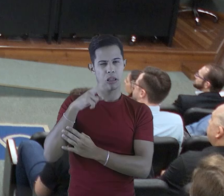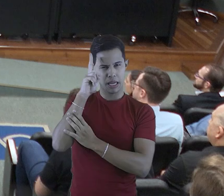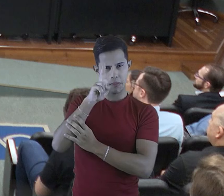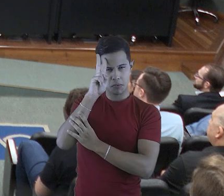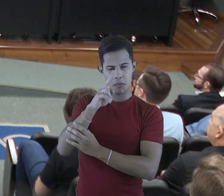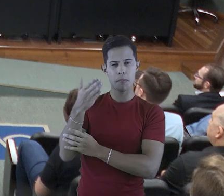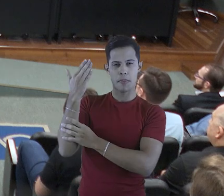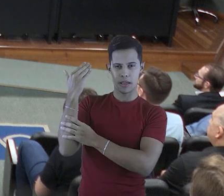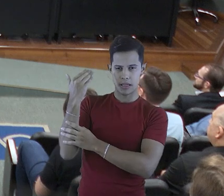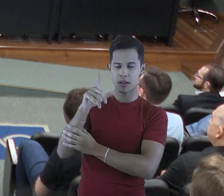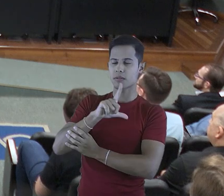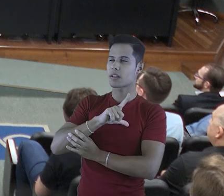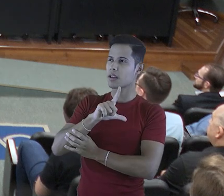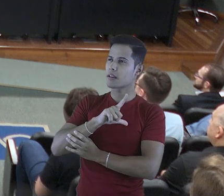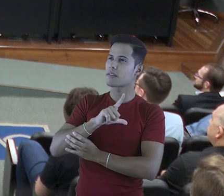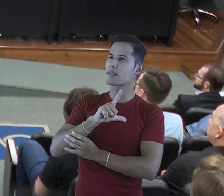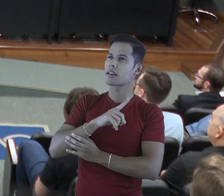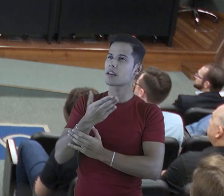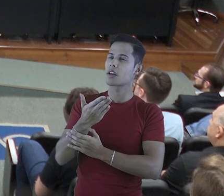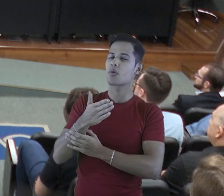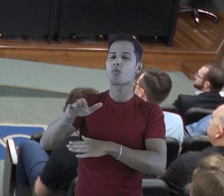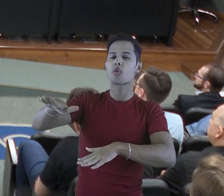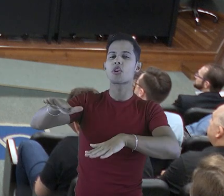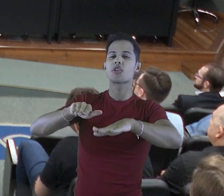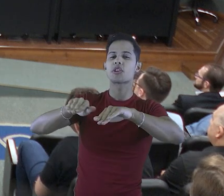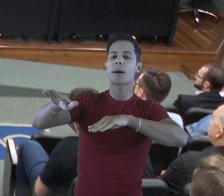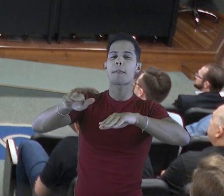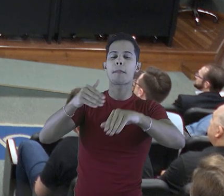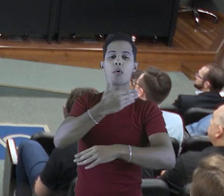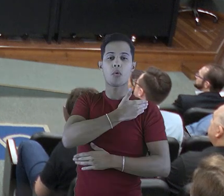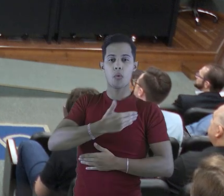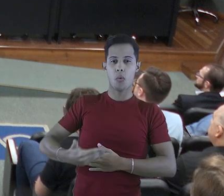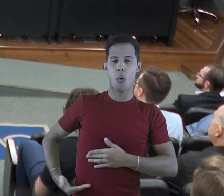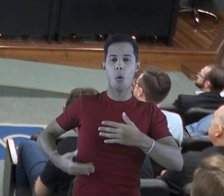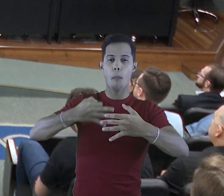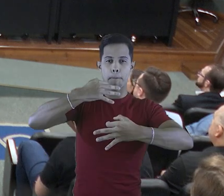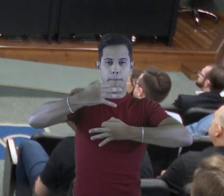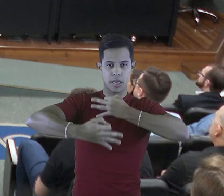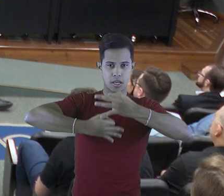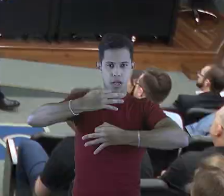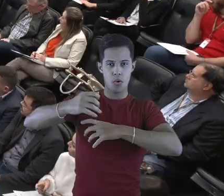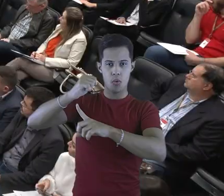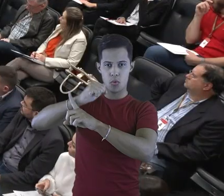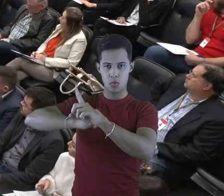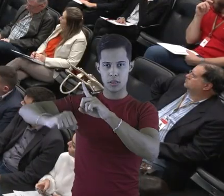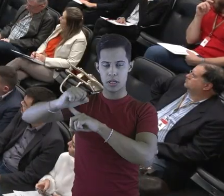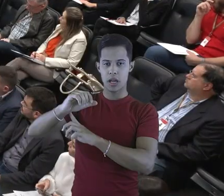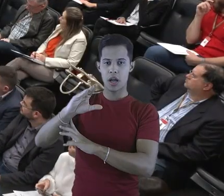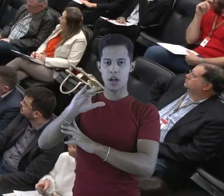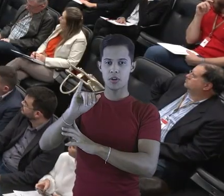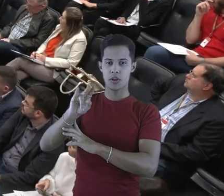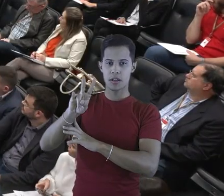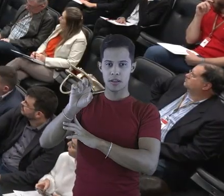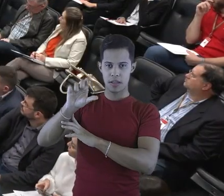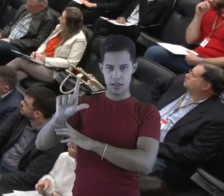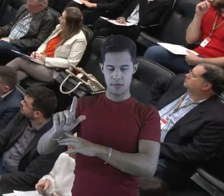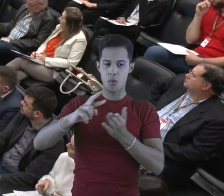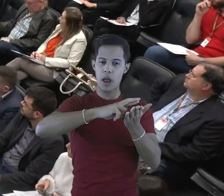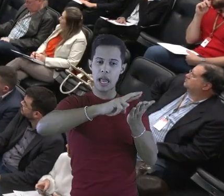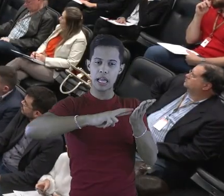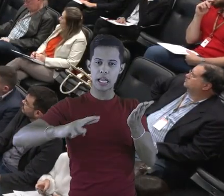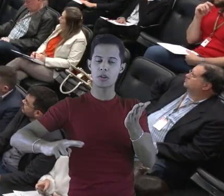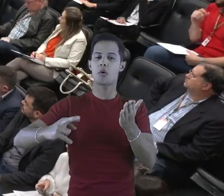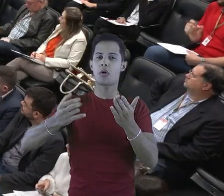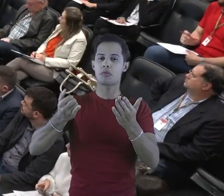de... um chamamento público para a coleta de opiniões da sociedade civil sobre o relatório de impacto à proteção de